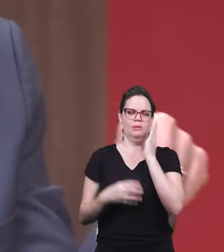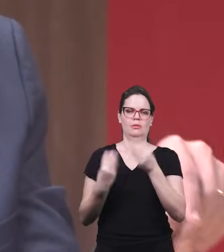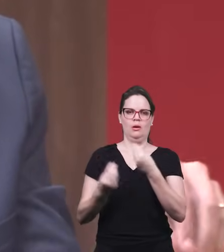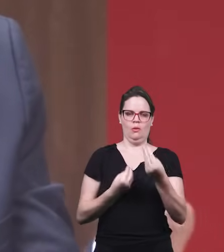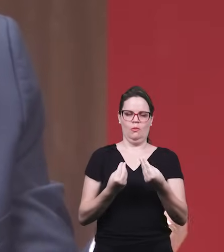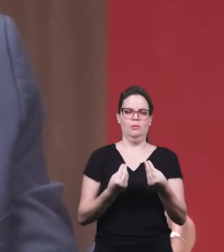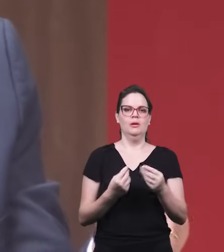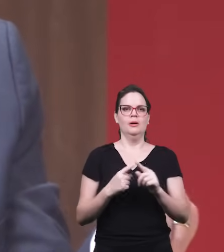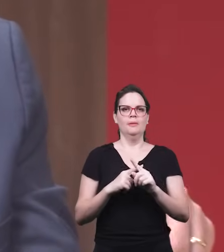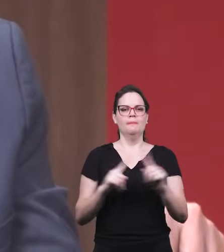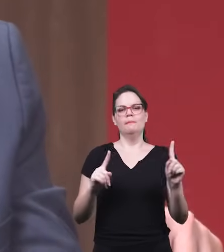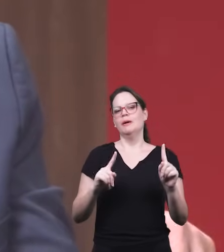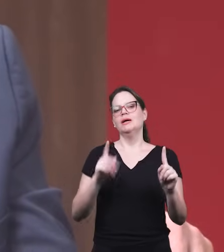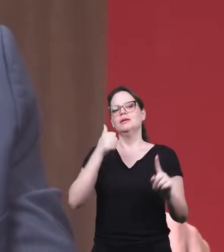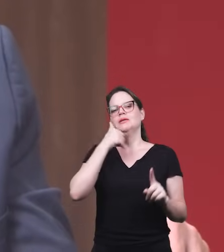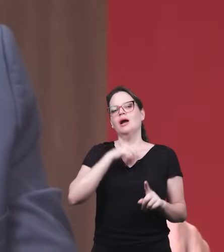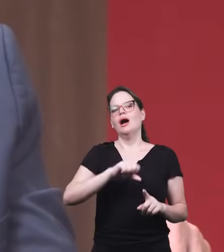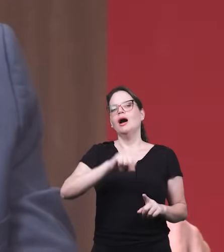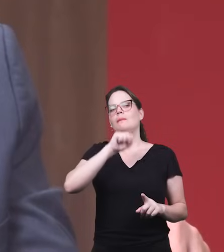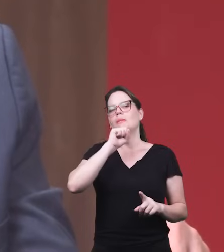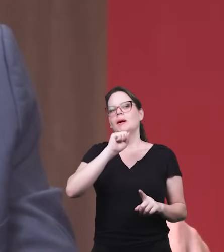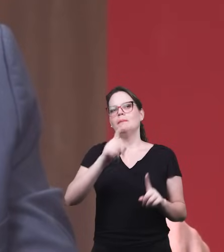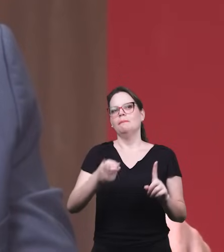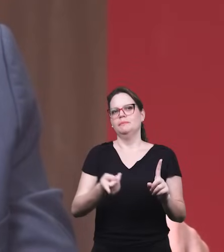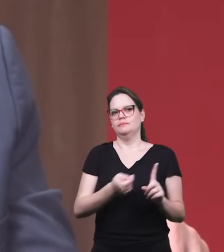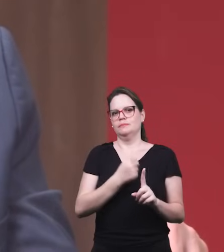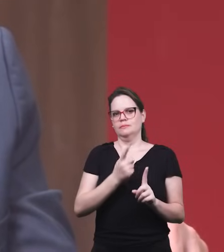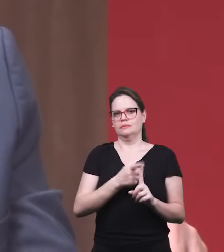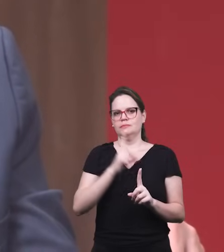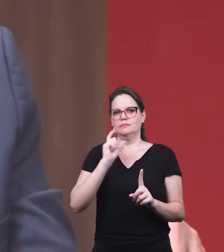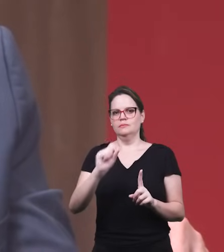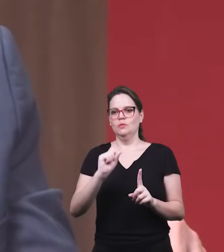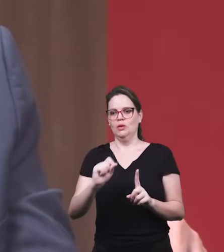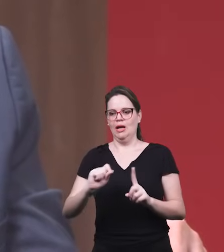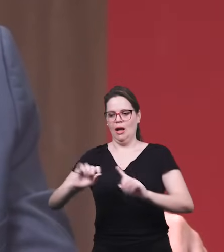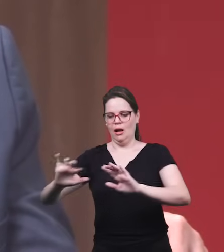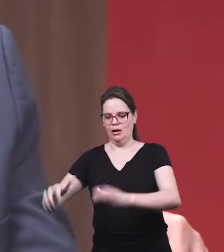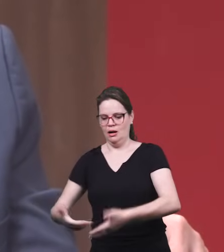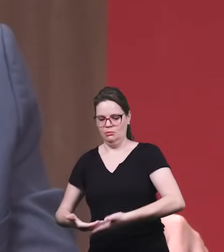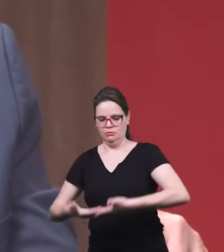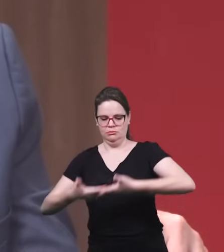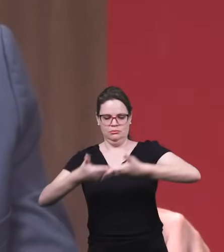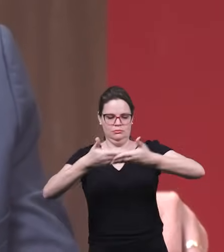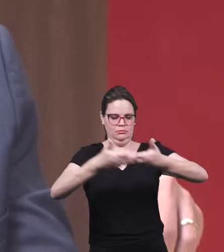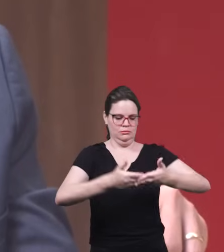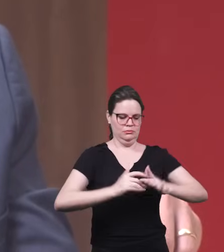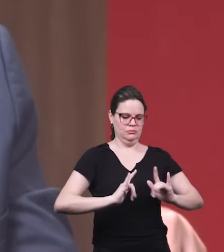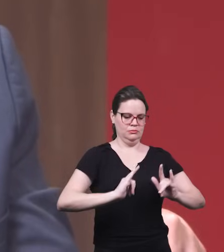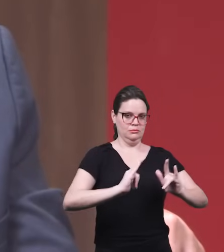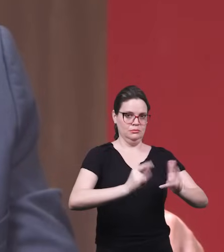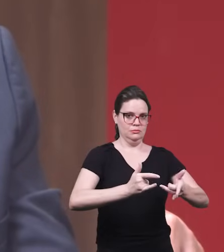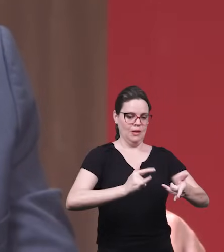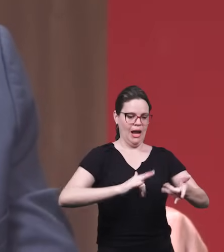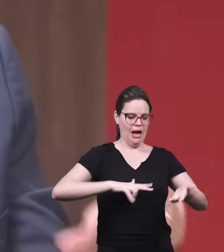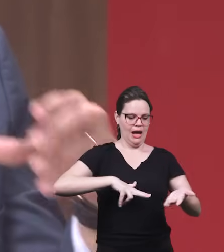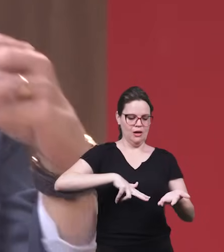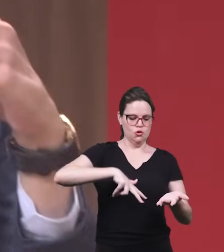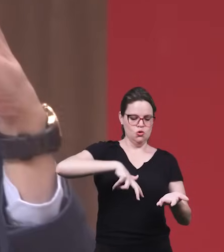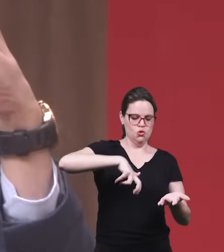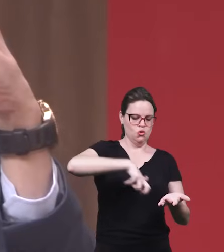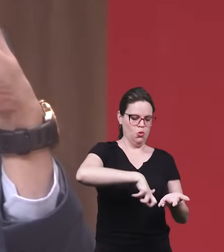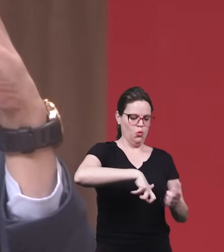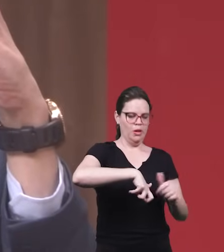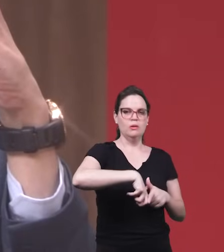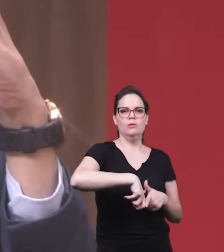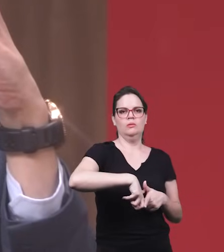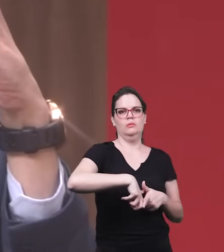fez. Ela pegou o filho, colocou nos joelhos, orou até o meio-dia. Quando o filho morreu, então no